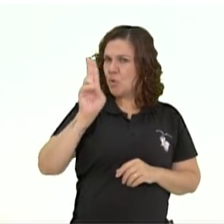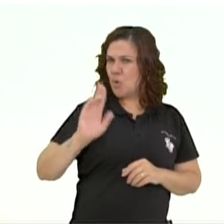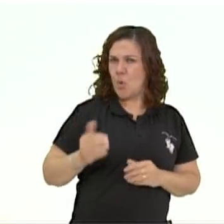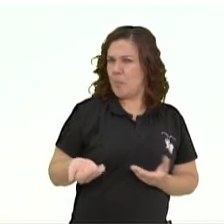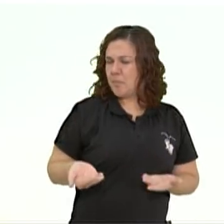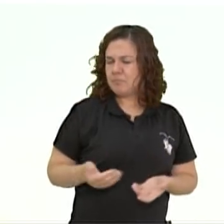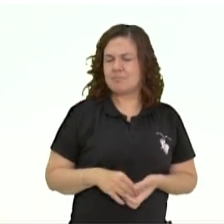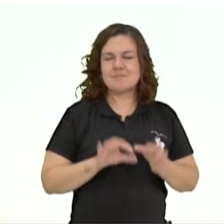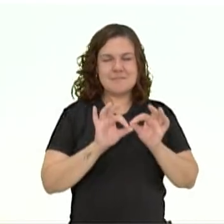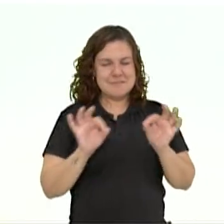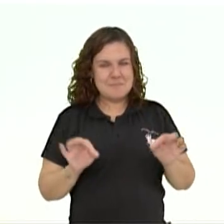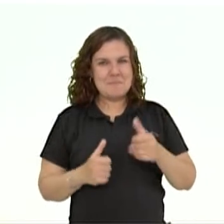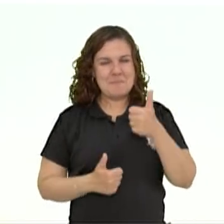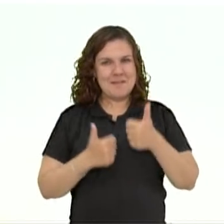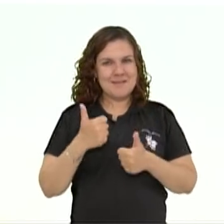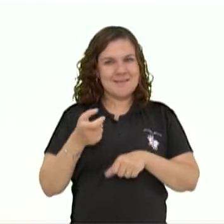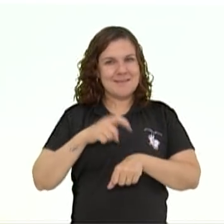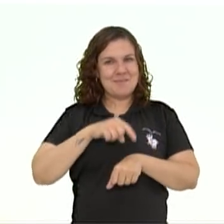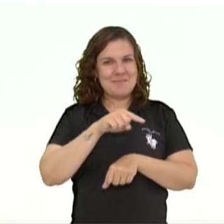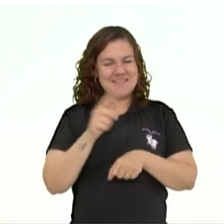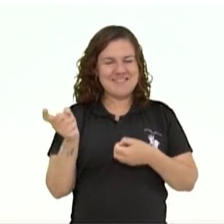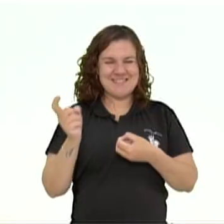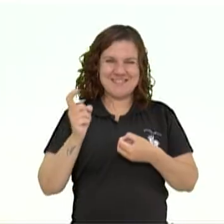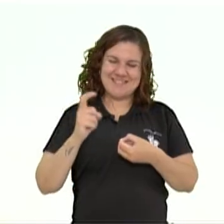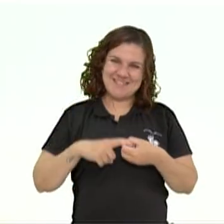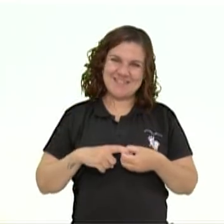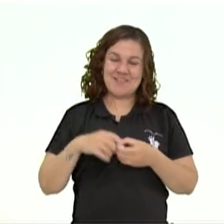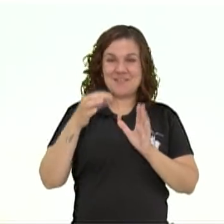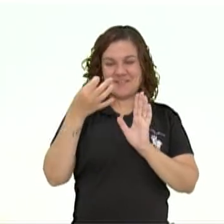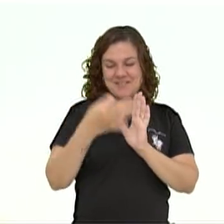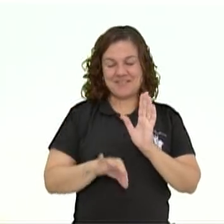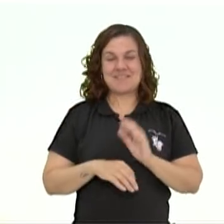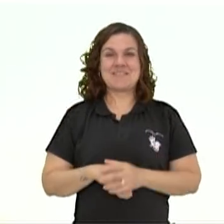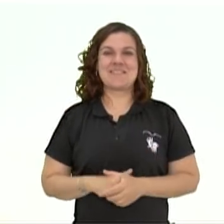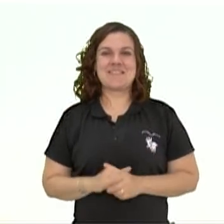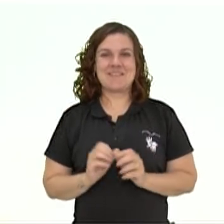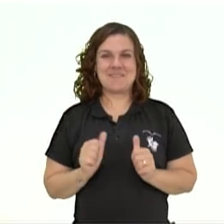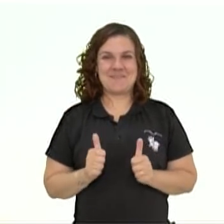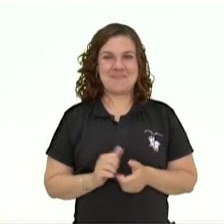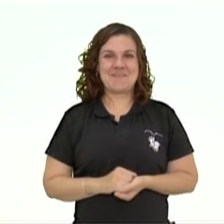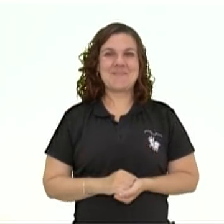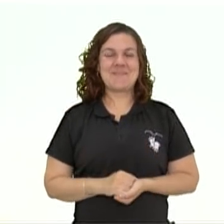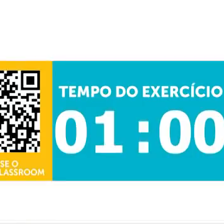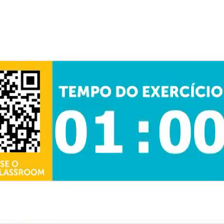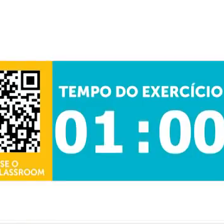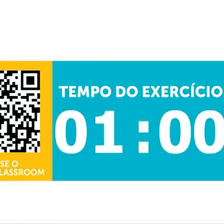nomezinho de cada um, beleza? Então, eu vou dar um tempinho, já retorno aqui para a gente verificar isso.